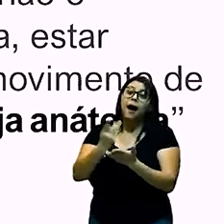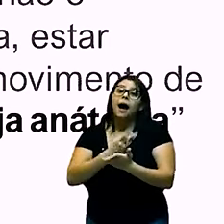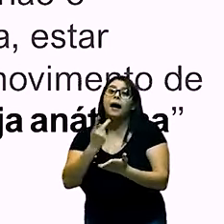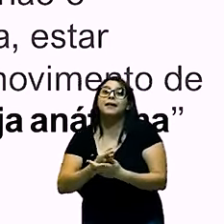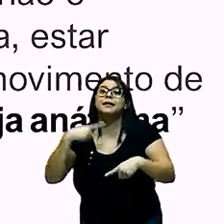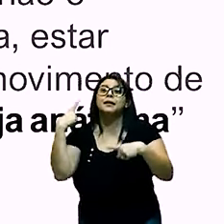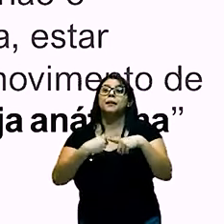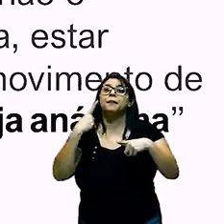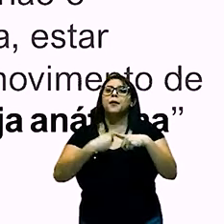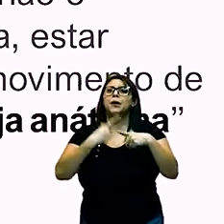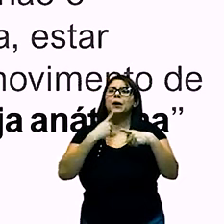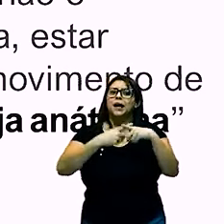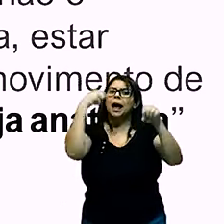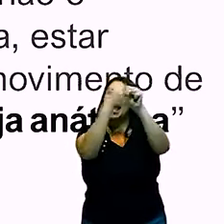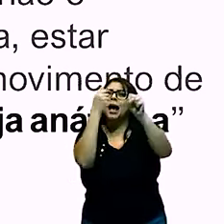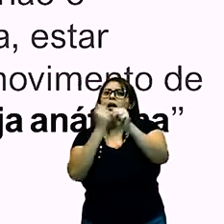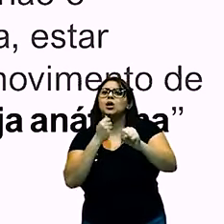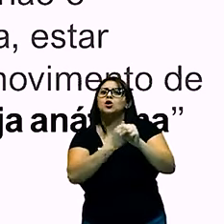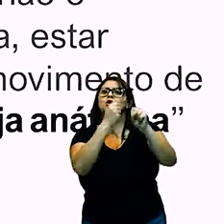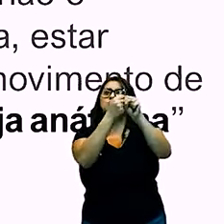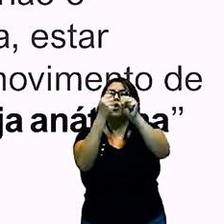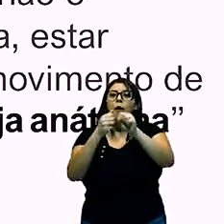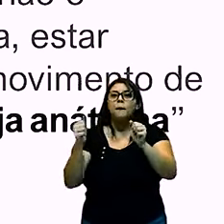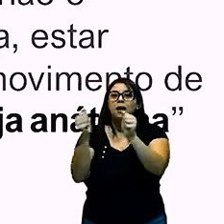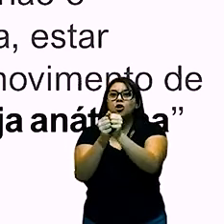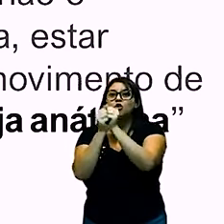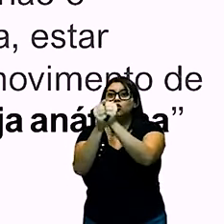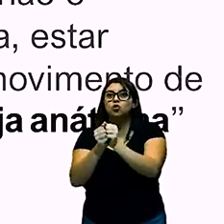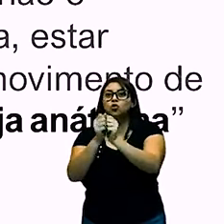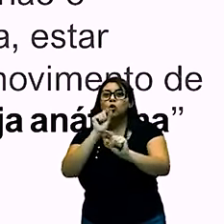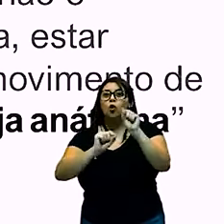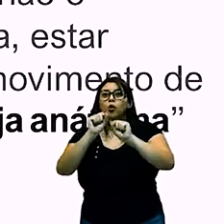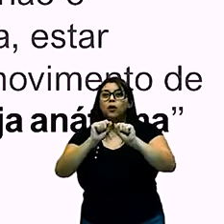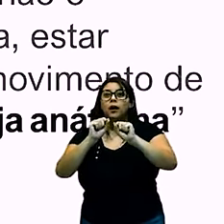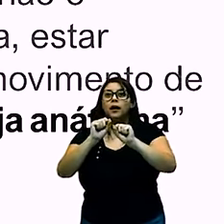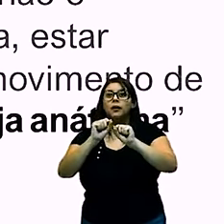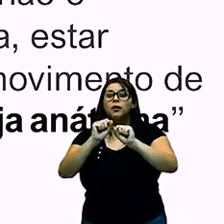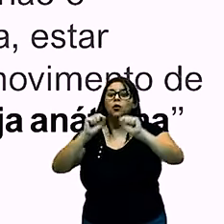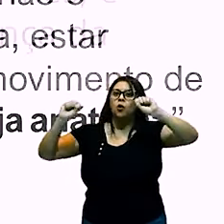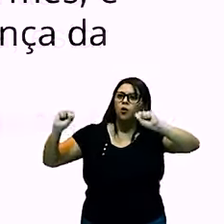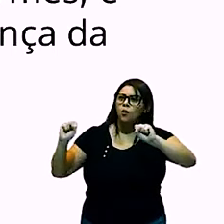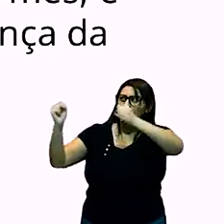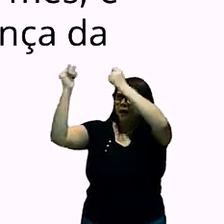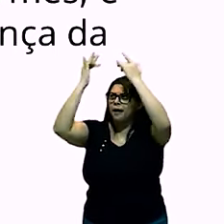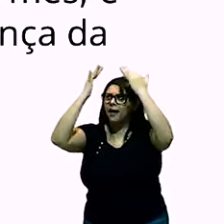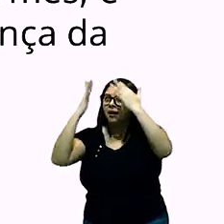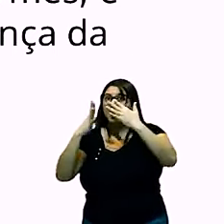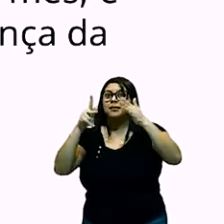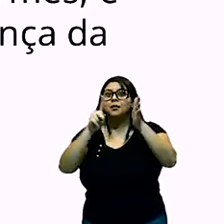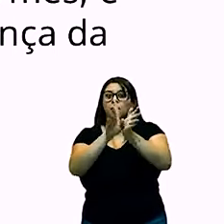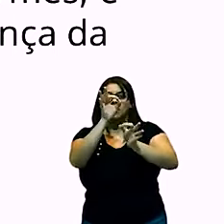obras cooperam com a graça da justificação. E esse pensamento é totalmente contrário às